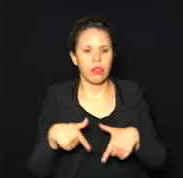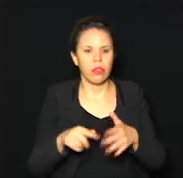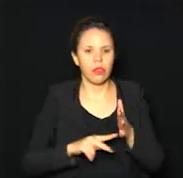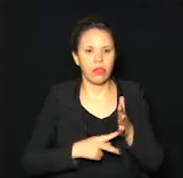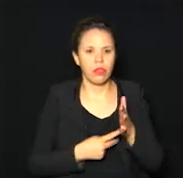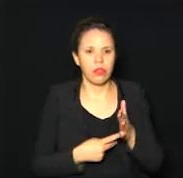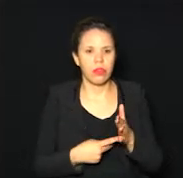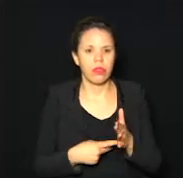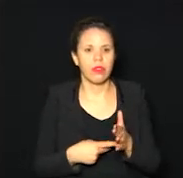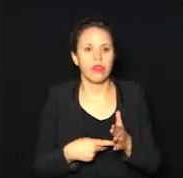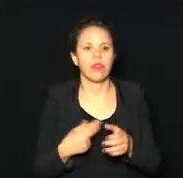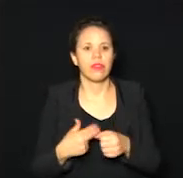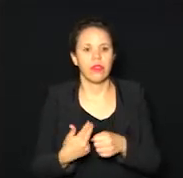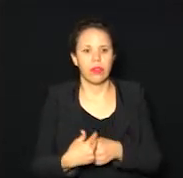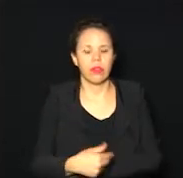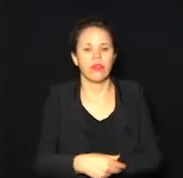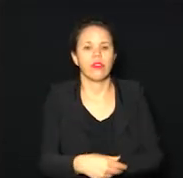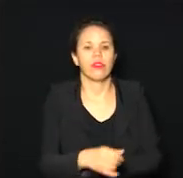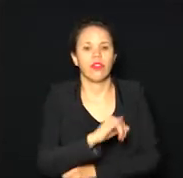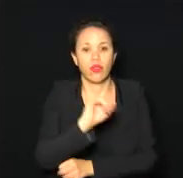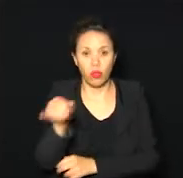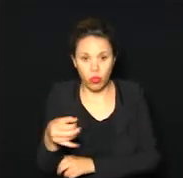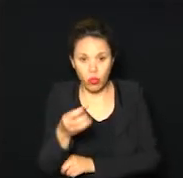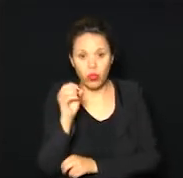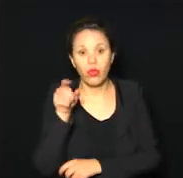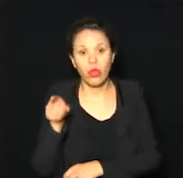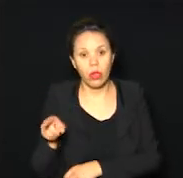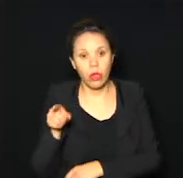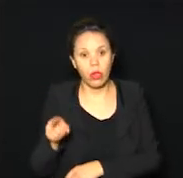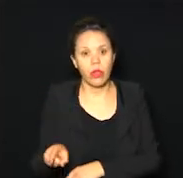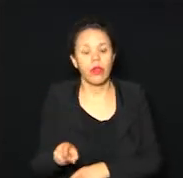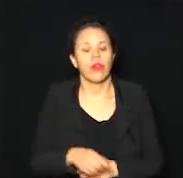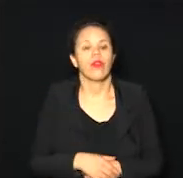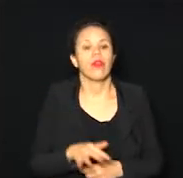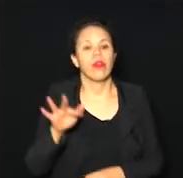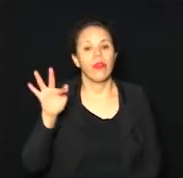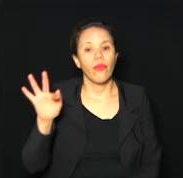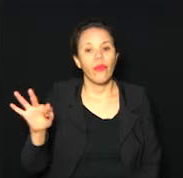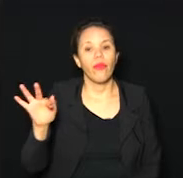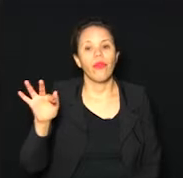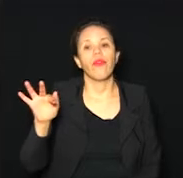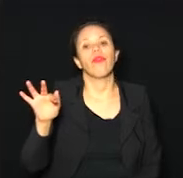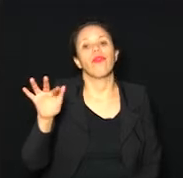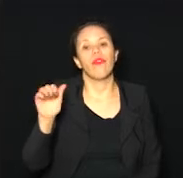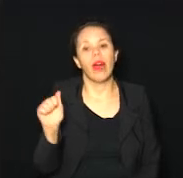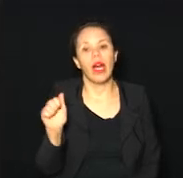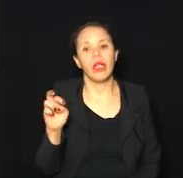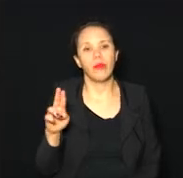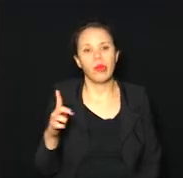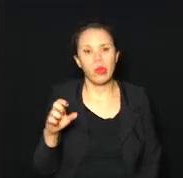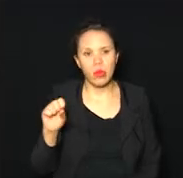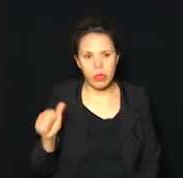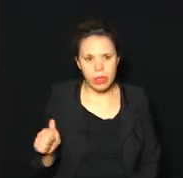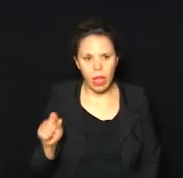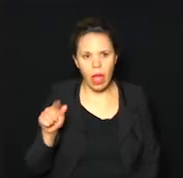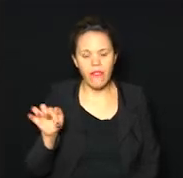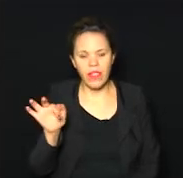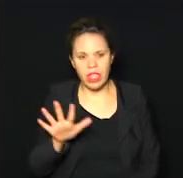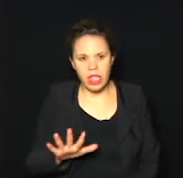dos Trabalhadores da Unicamp, e o João Paulo, da FASUBRA, a FASUBRA, que é a Federação dos Sindicatos dos